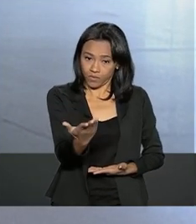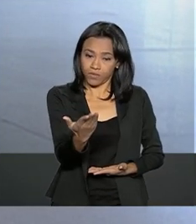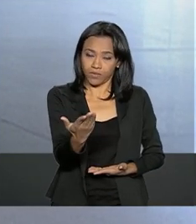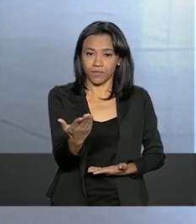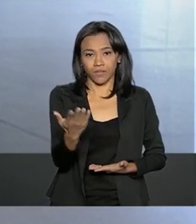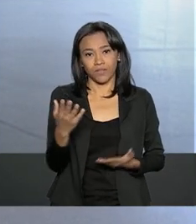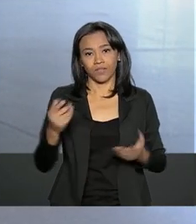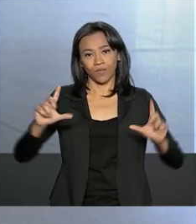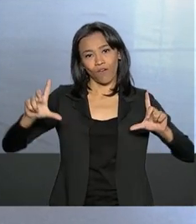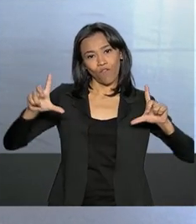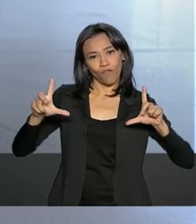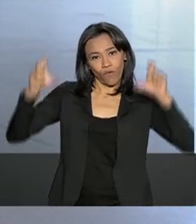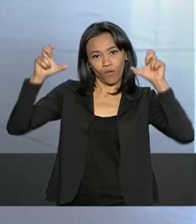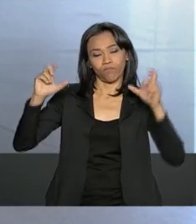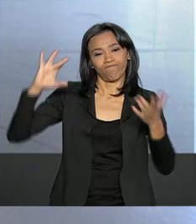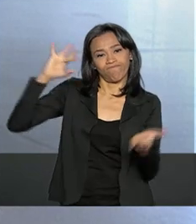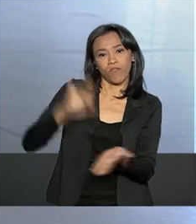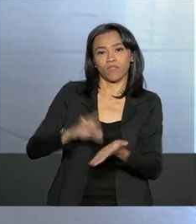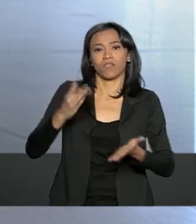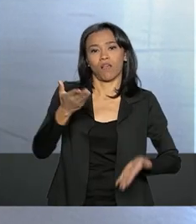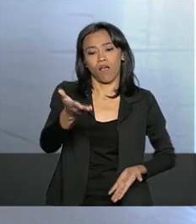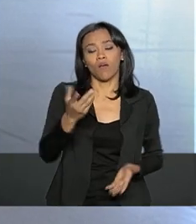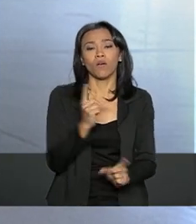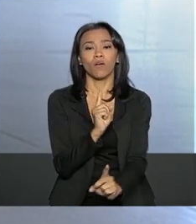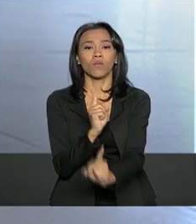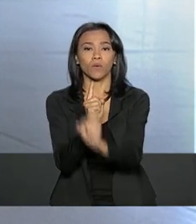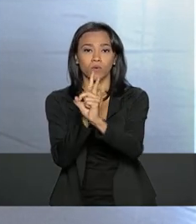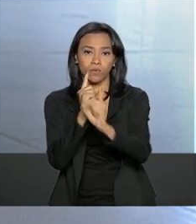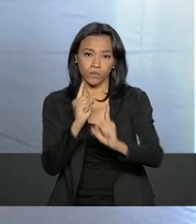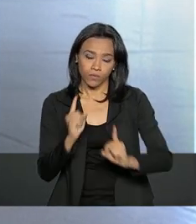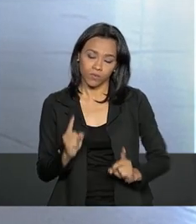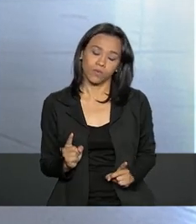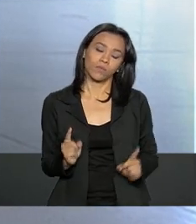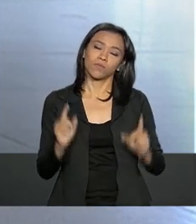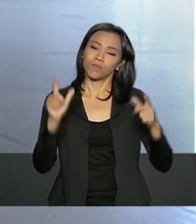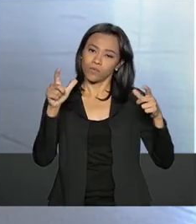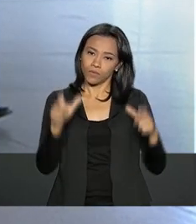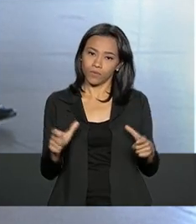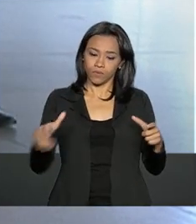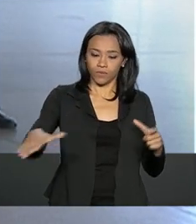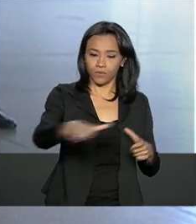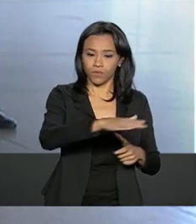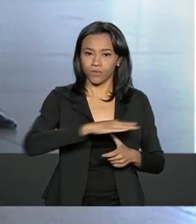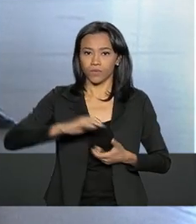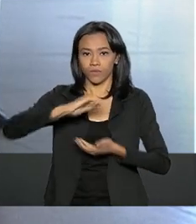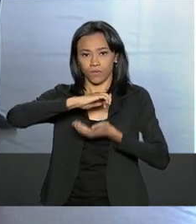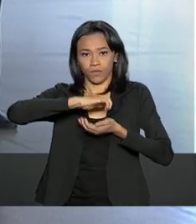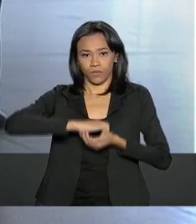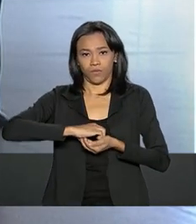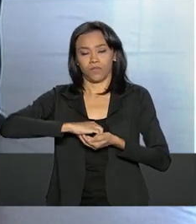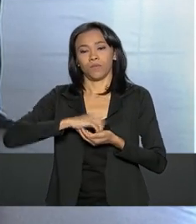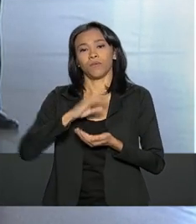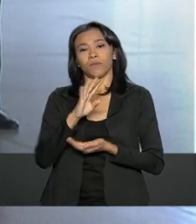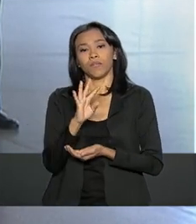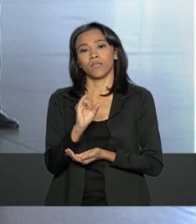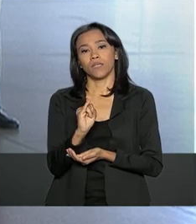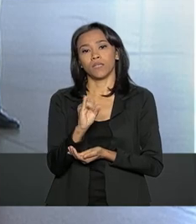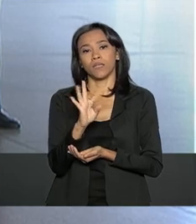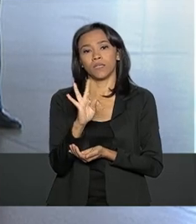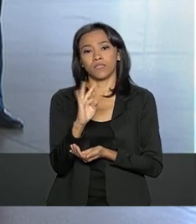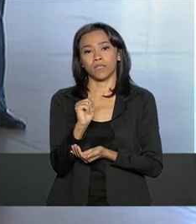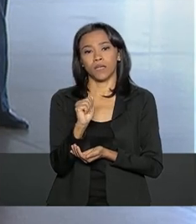estão posando para a foto oficial deste encontro no Ministério das Relações Exteriores, Palácio Itamaraty, aqui em